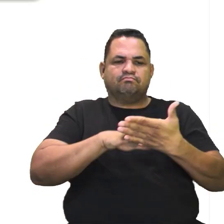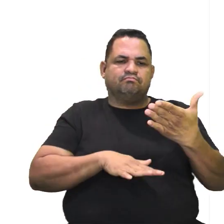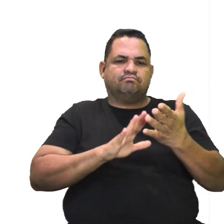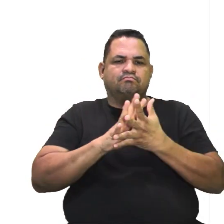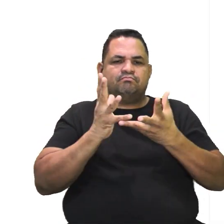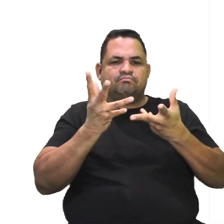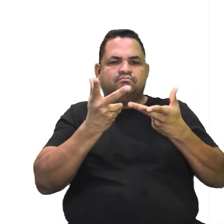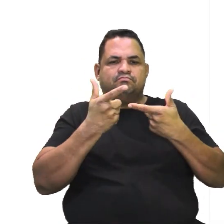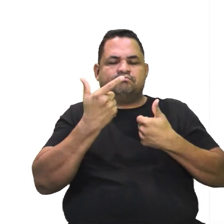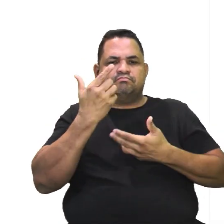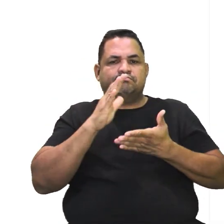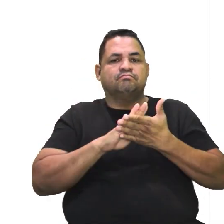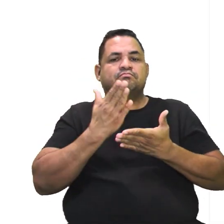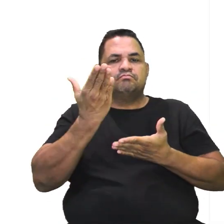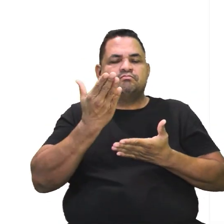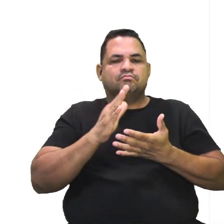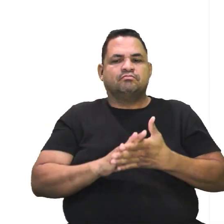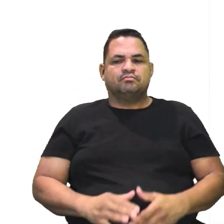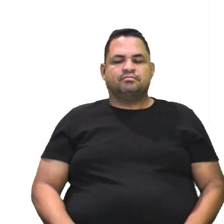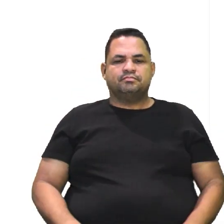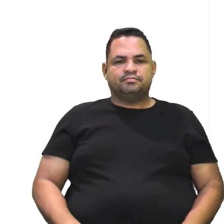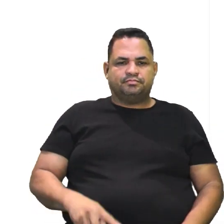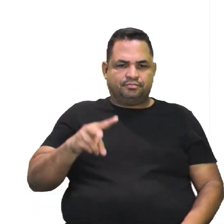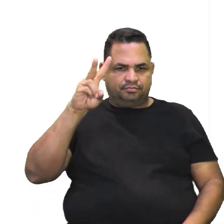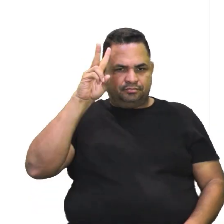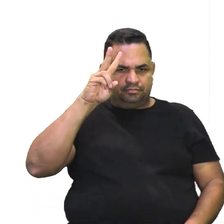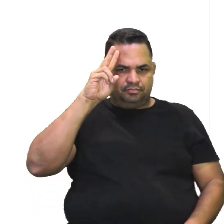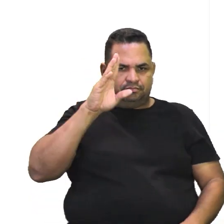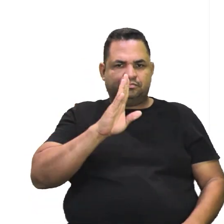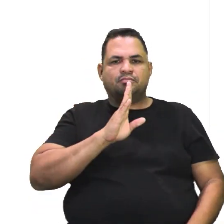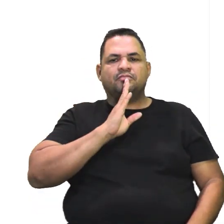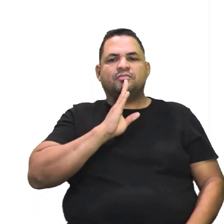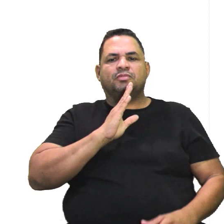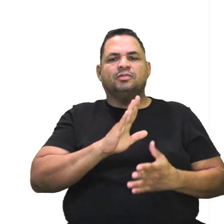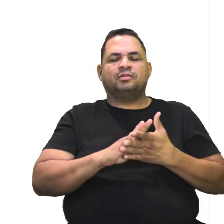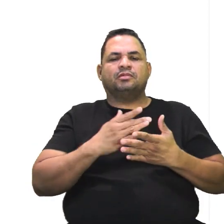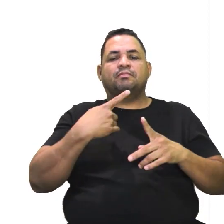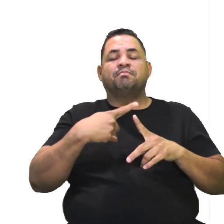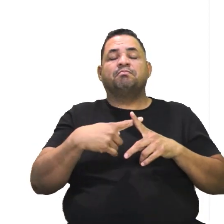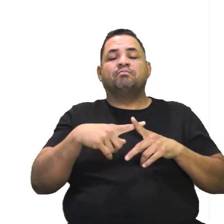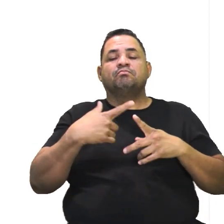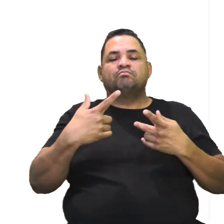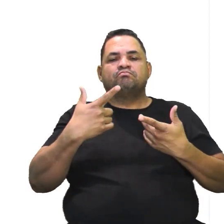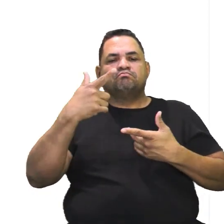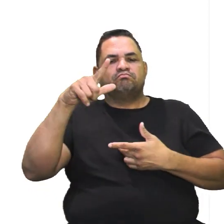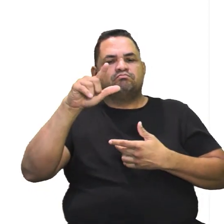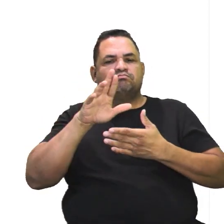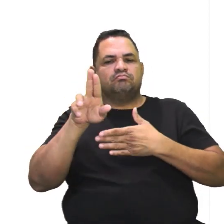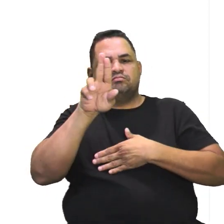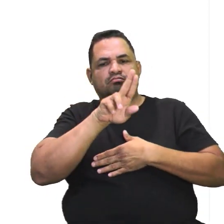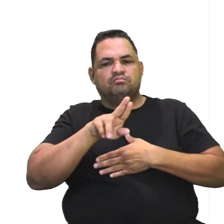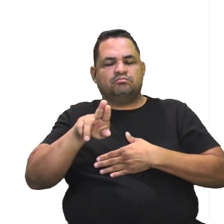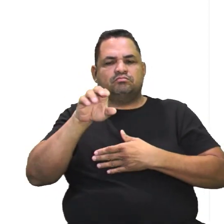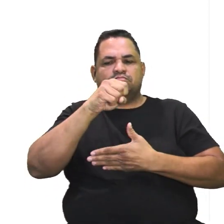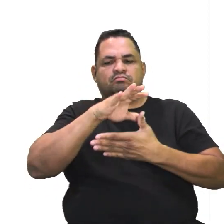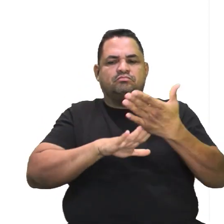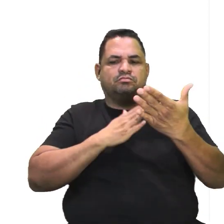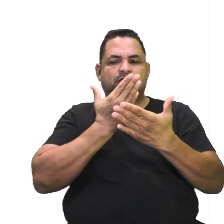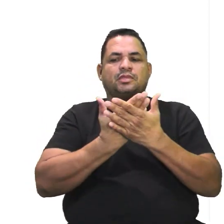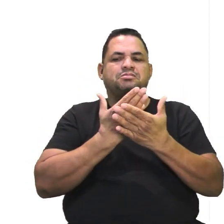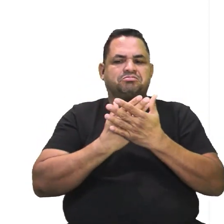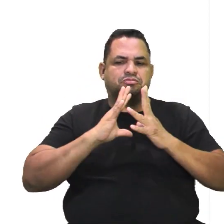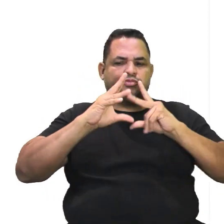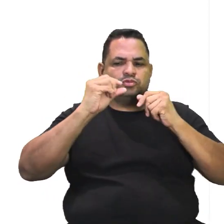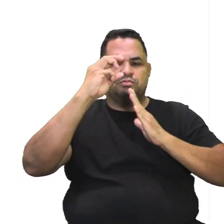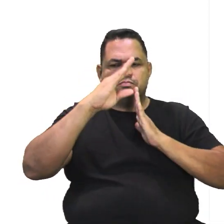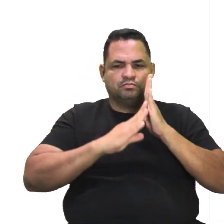E as habilidades? Como sempre, a gente vem naquela pegada de rever e reconhecer. Porque se são questões aplicadas, a gente já estudou tudo isso,